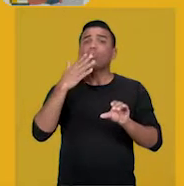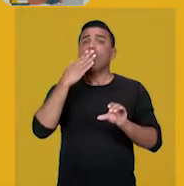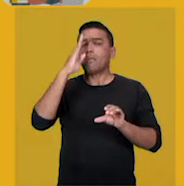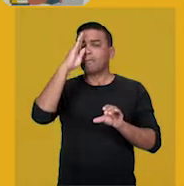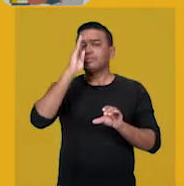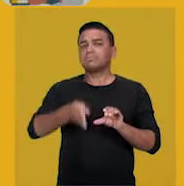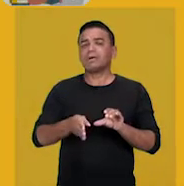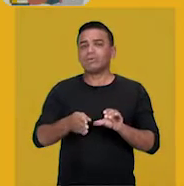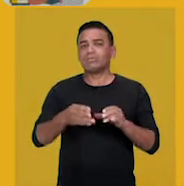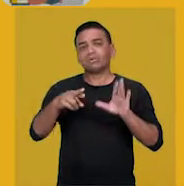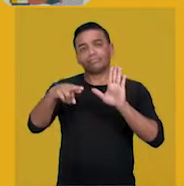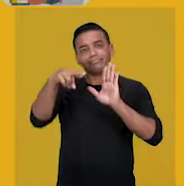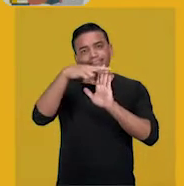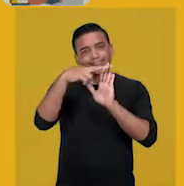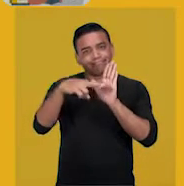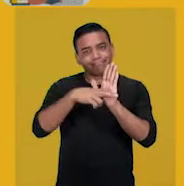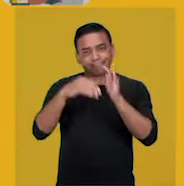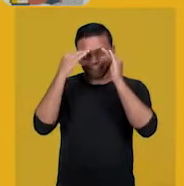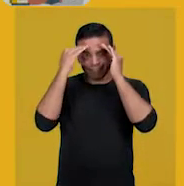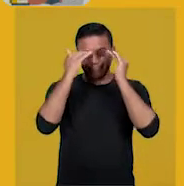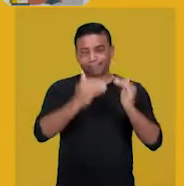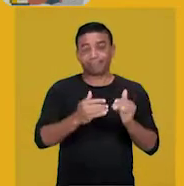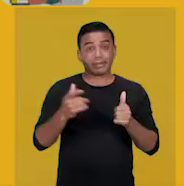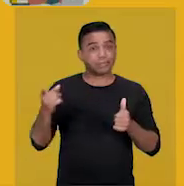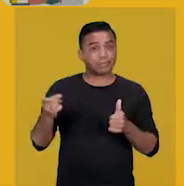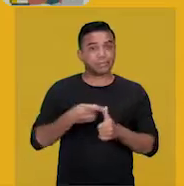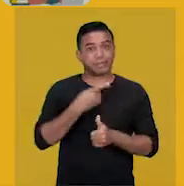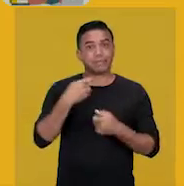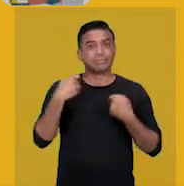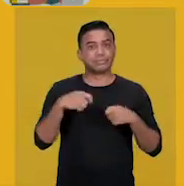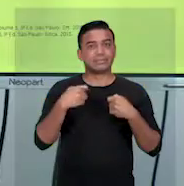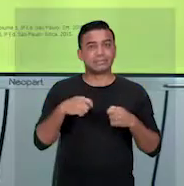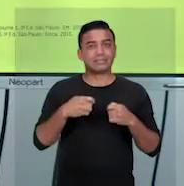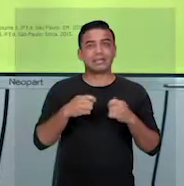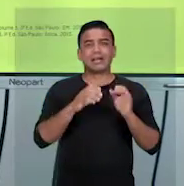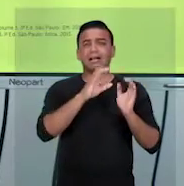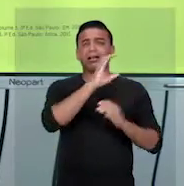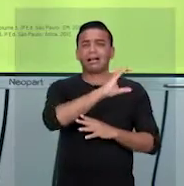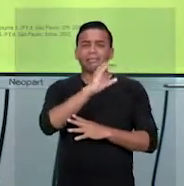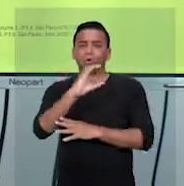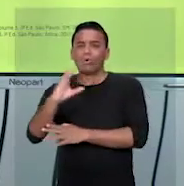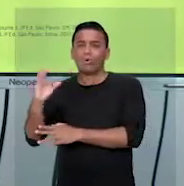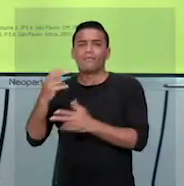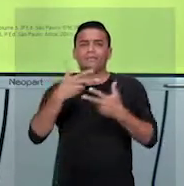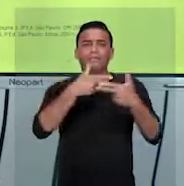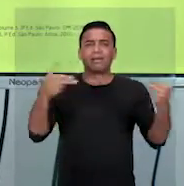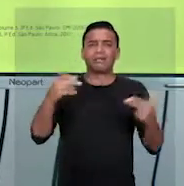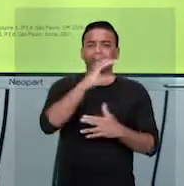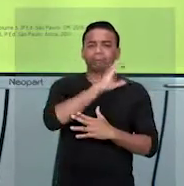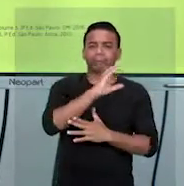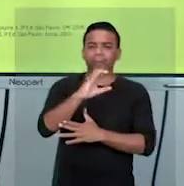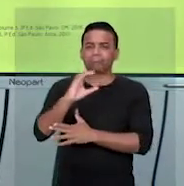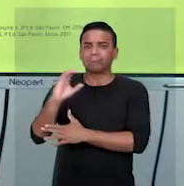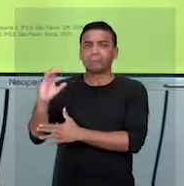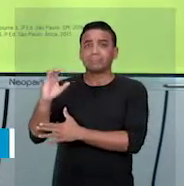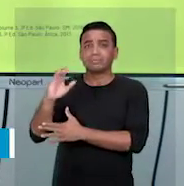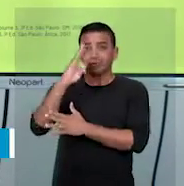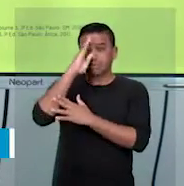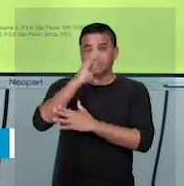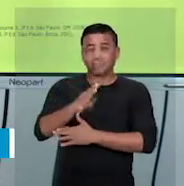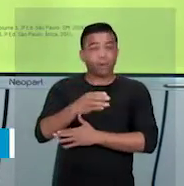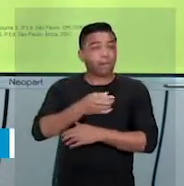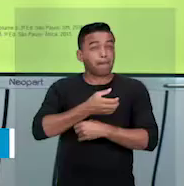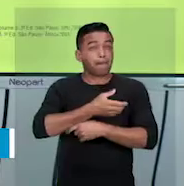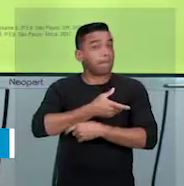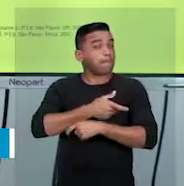algumas regrinhas para essa cadeia principal. Primeiro, precisa ter a maior sequência de carbonos, ou seja, a cadeia principal precisa ter o maior